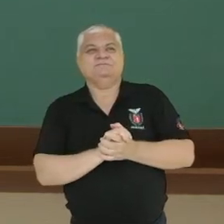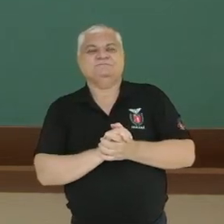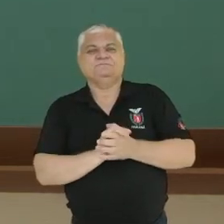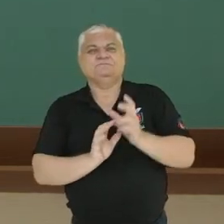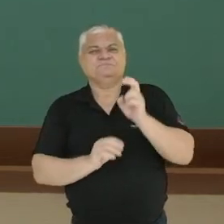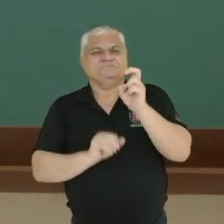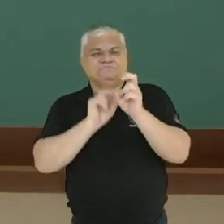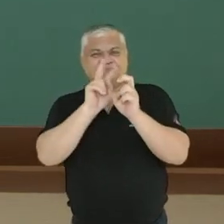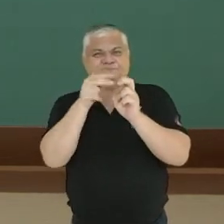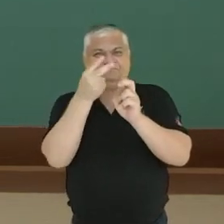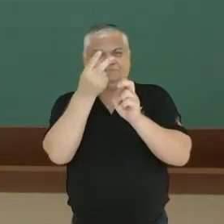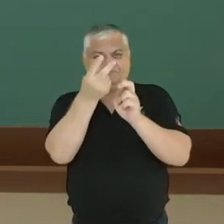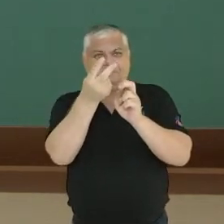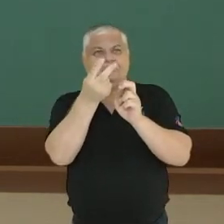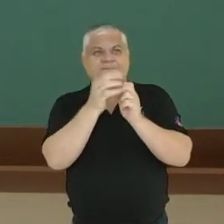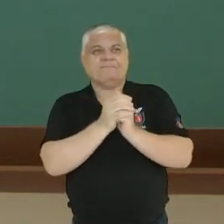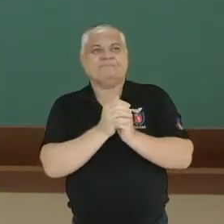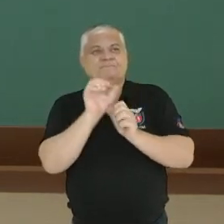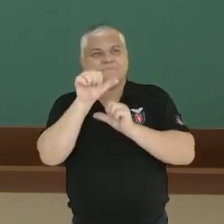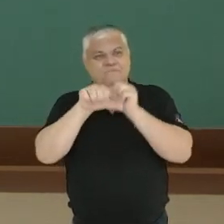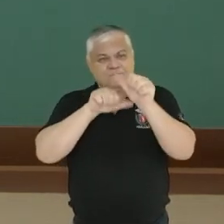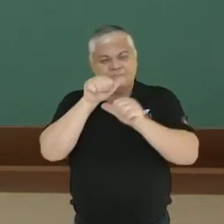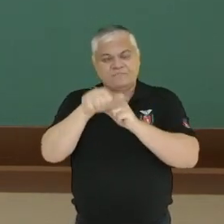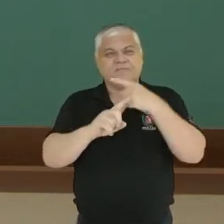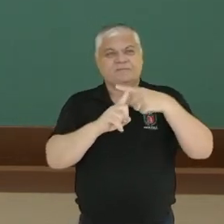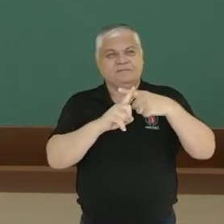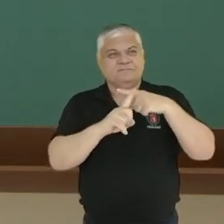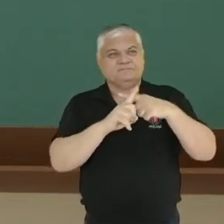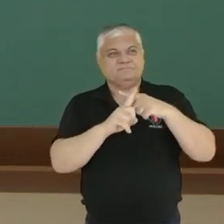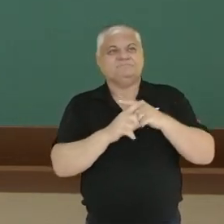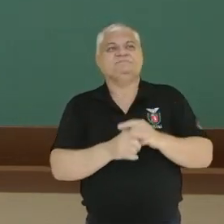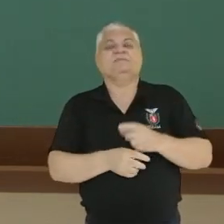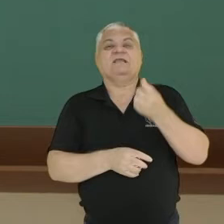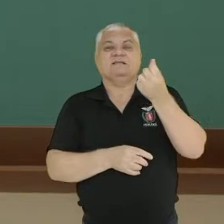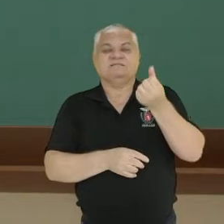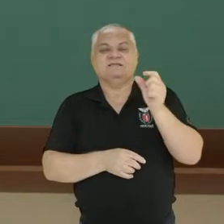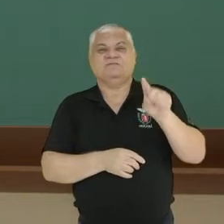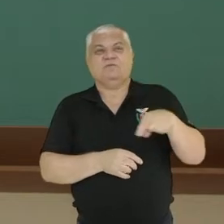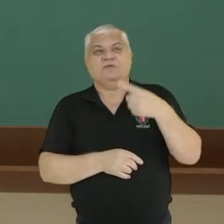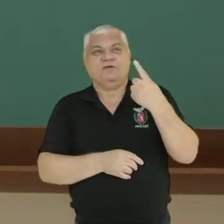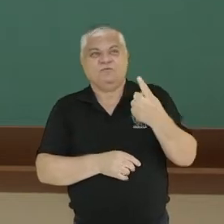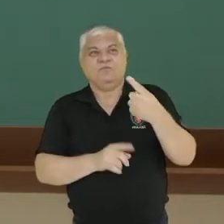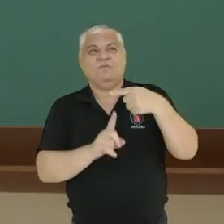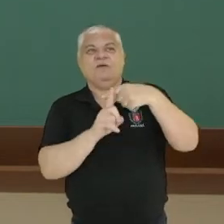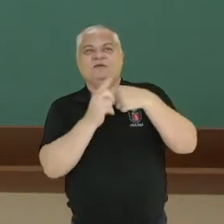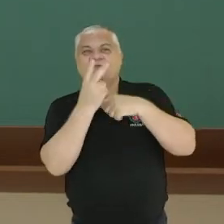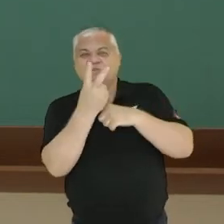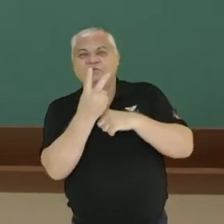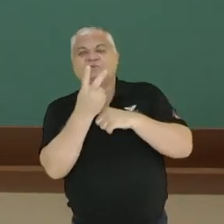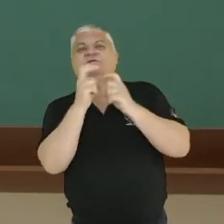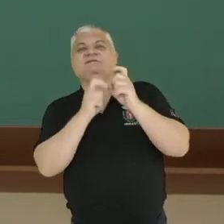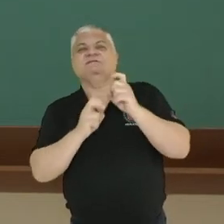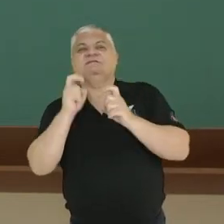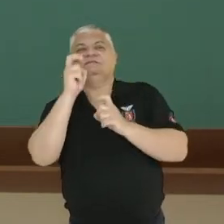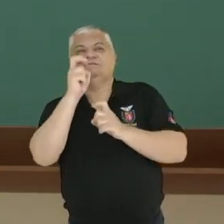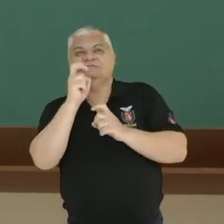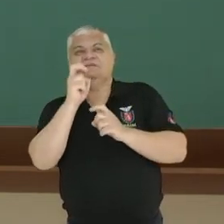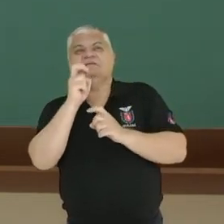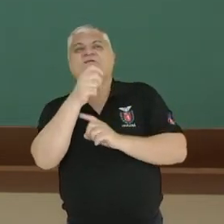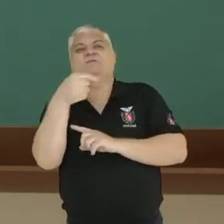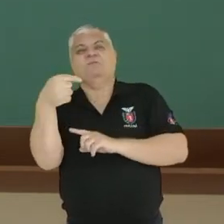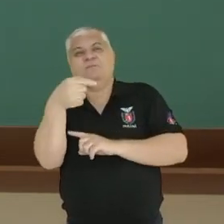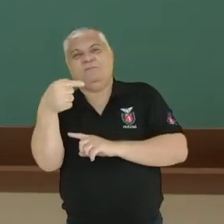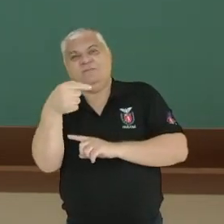Aplicamos aqui a potência, esse 2 vai passar multiplicando, então ficou 6,1 mais 2, que multiplica o log